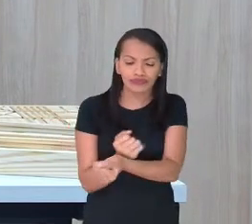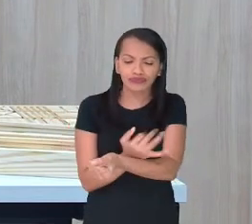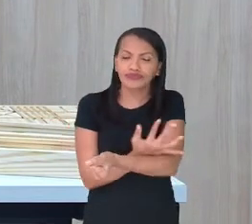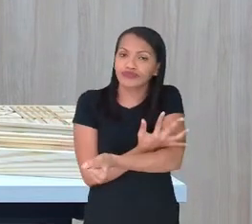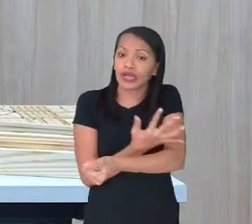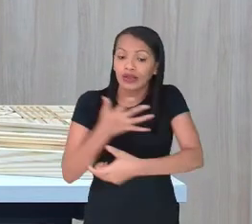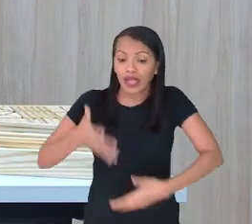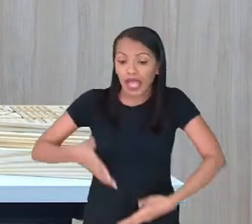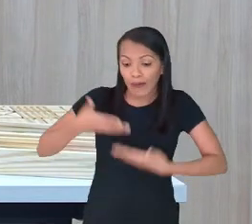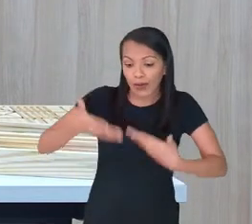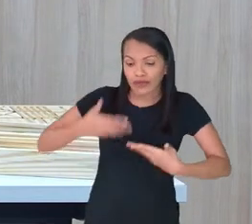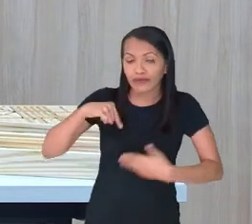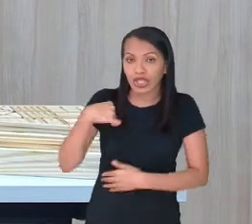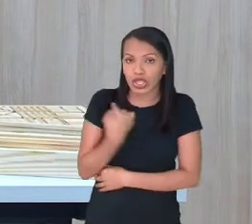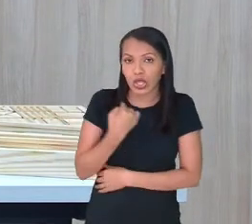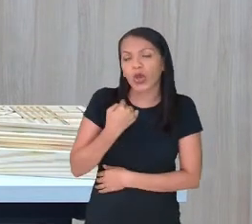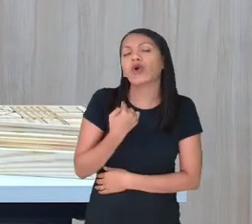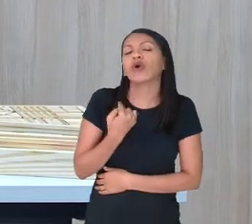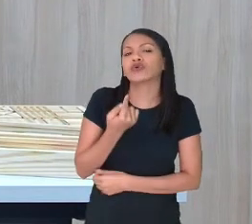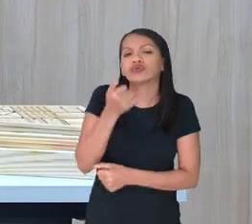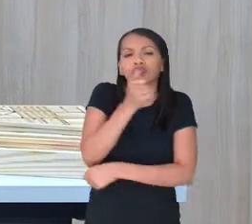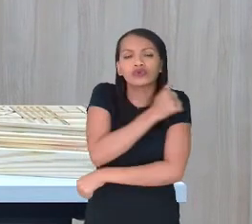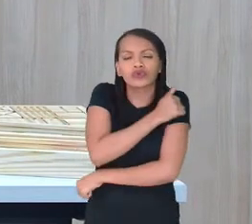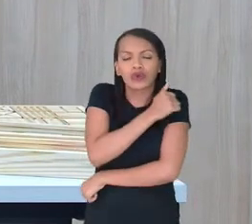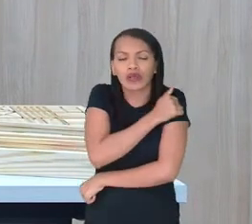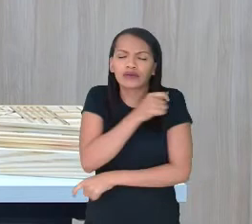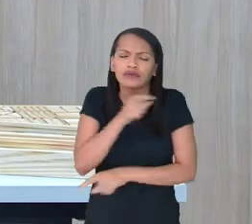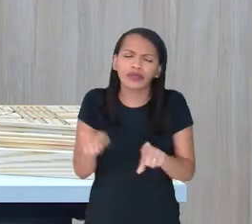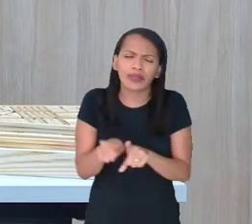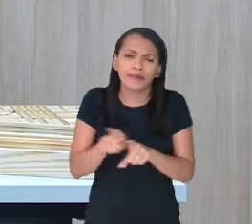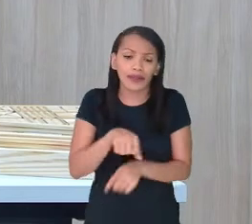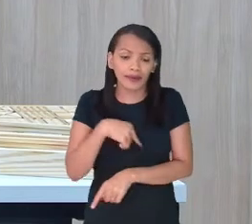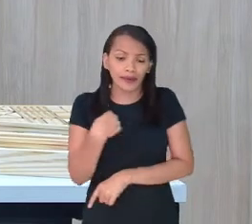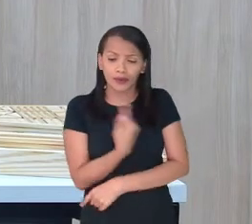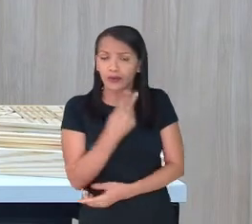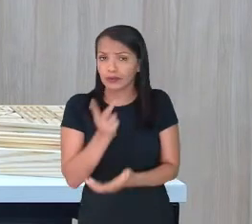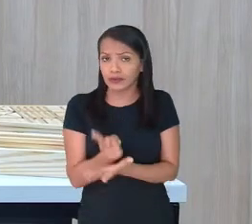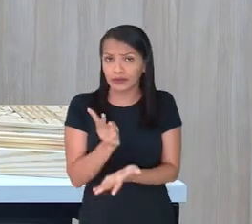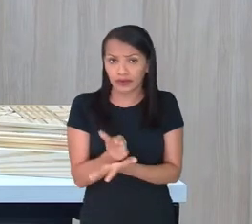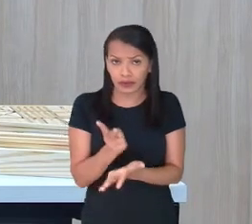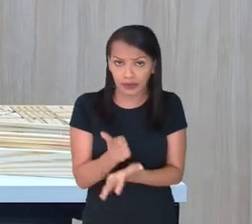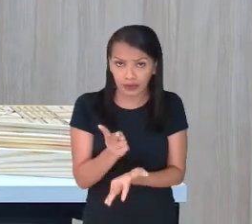à motivação desse estudante e a nossa, sempre.